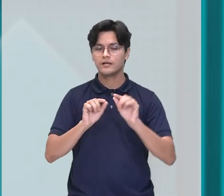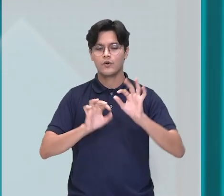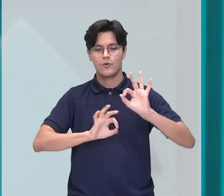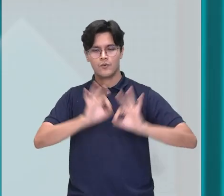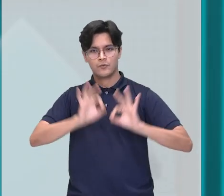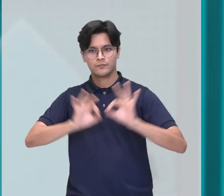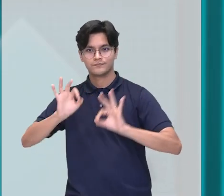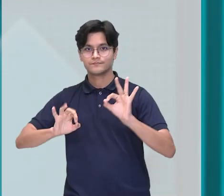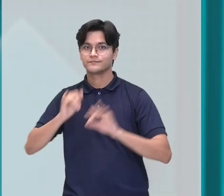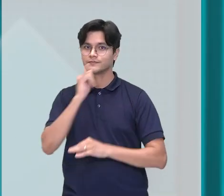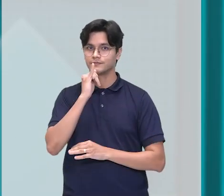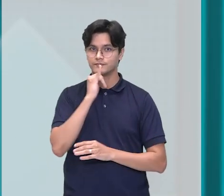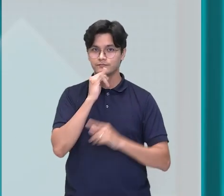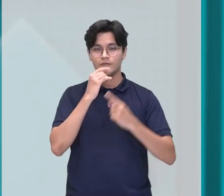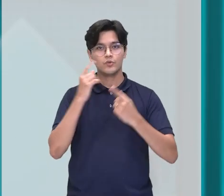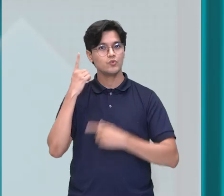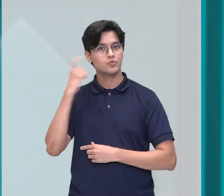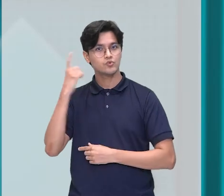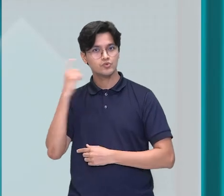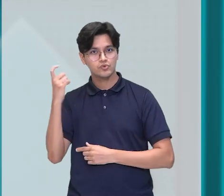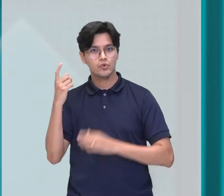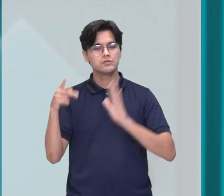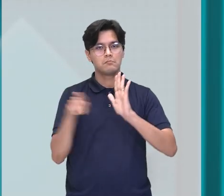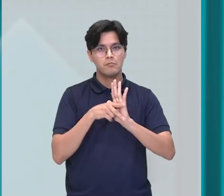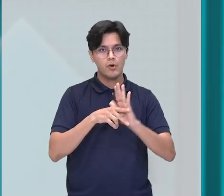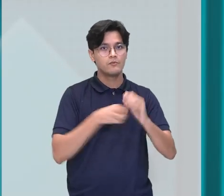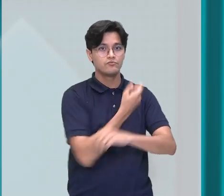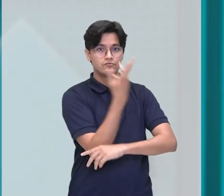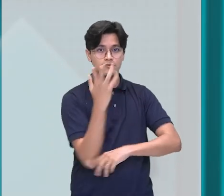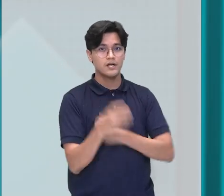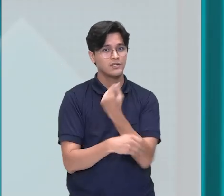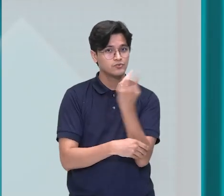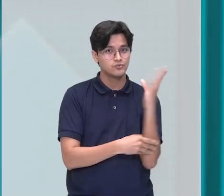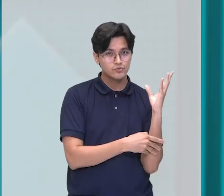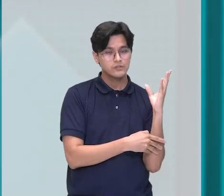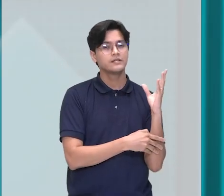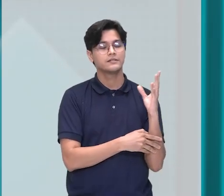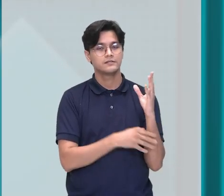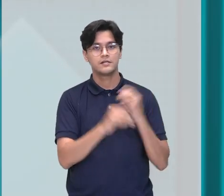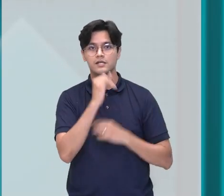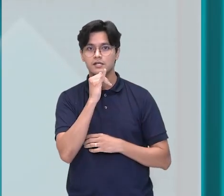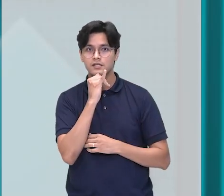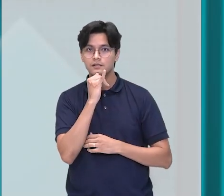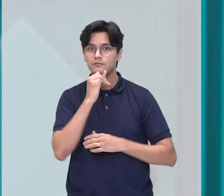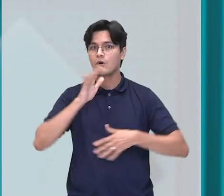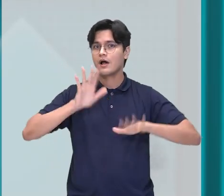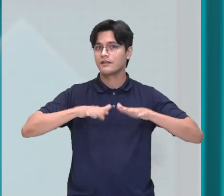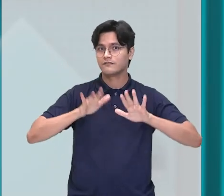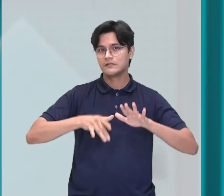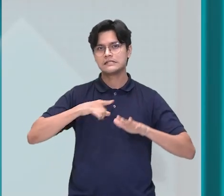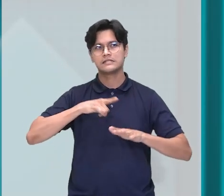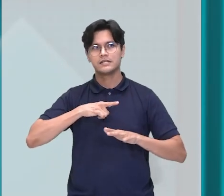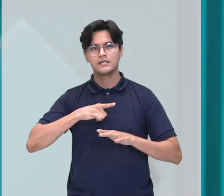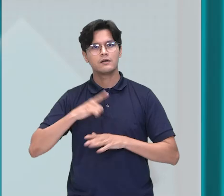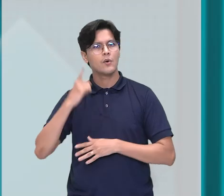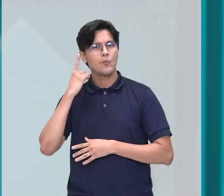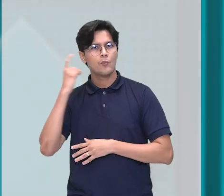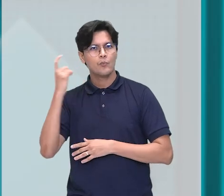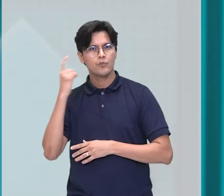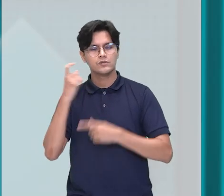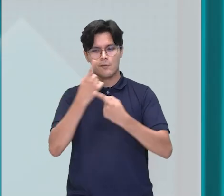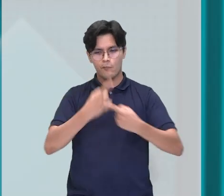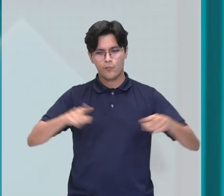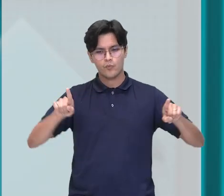natureza, que muitas vezes são feitos sons, músicas de relaxamento, ouvindo esses